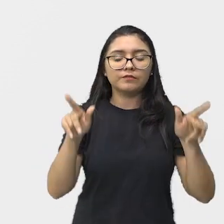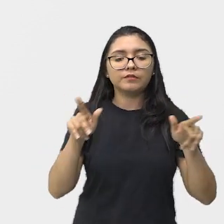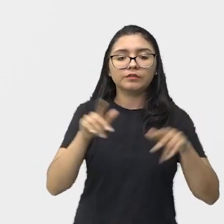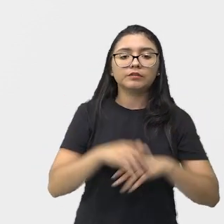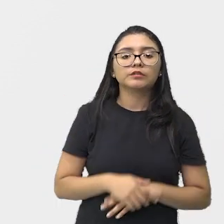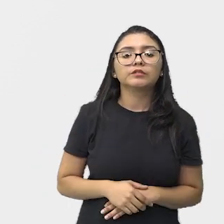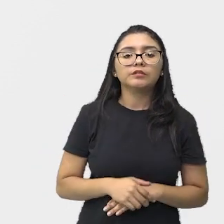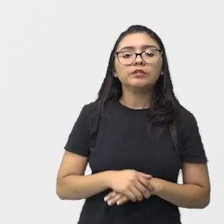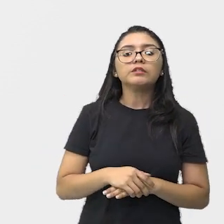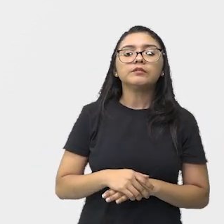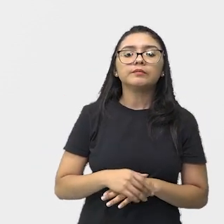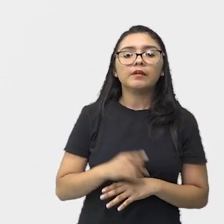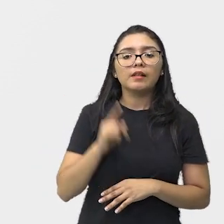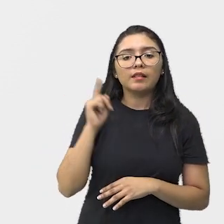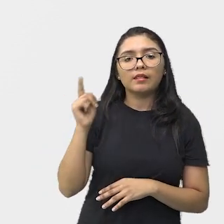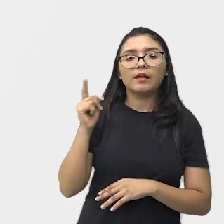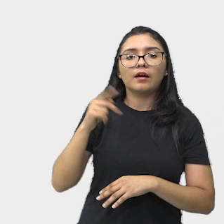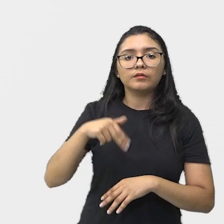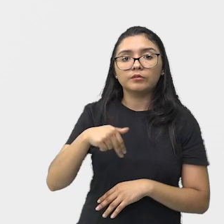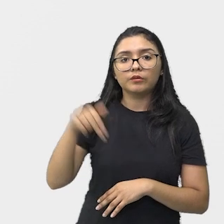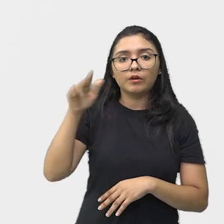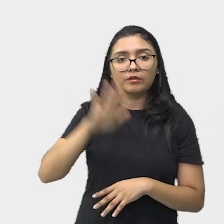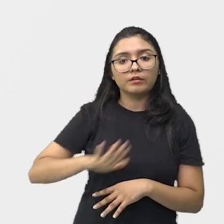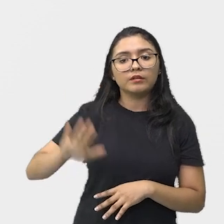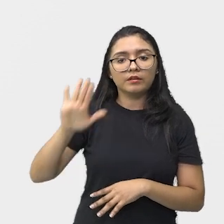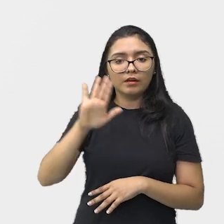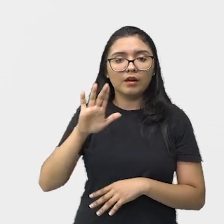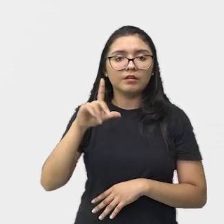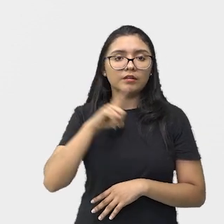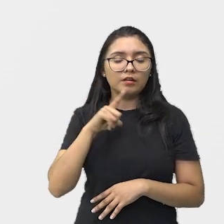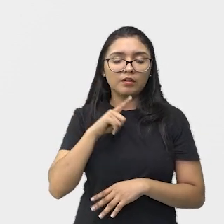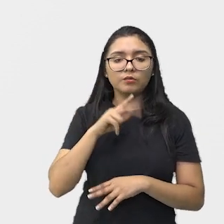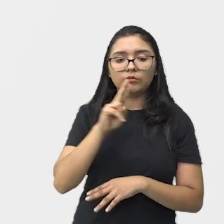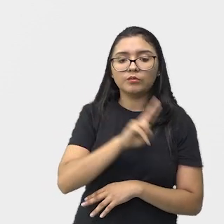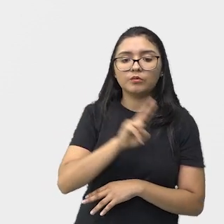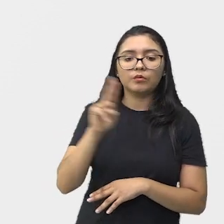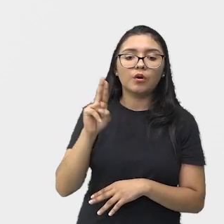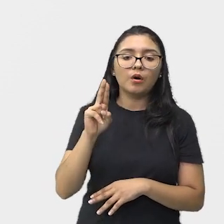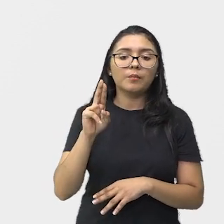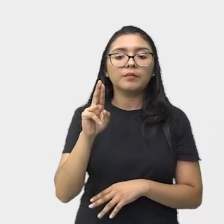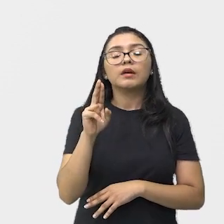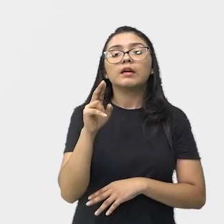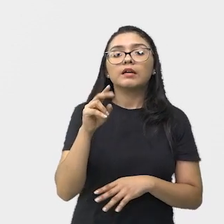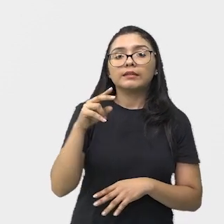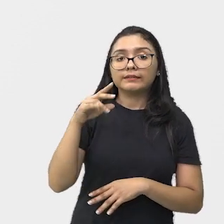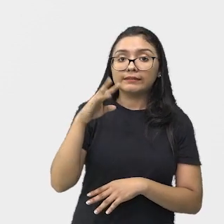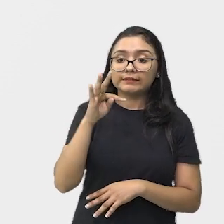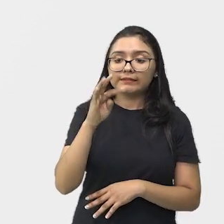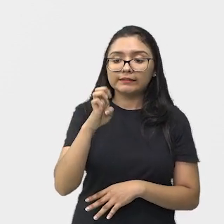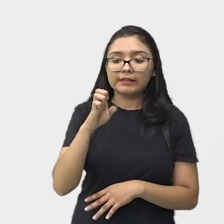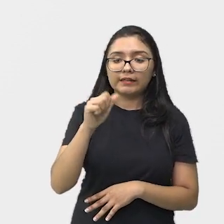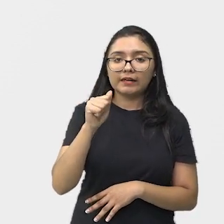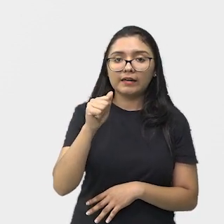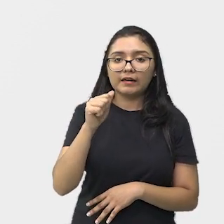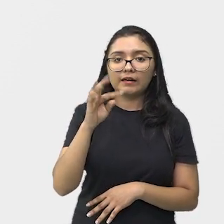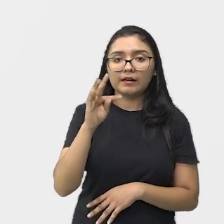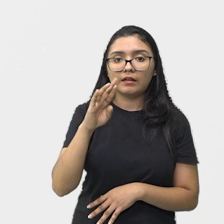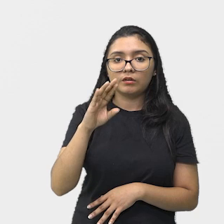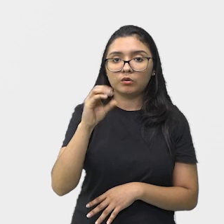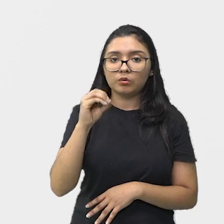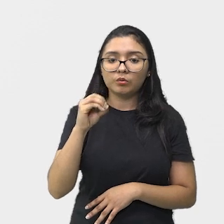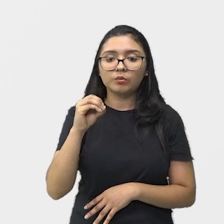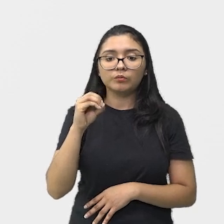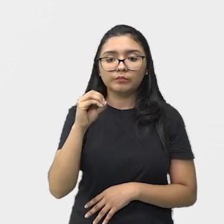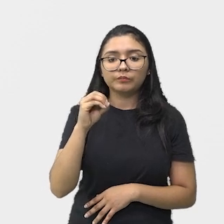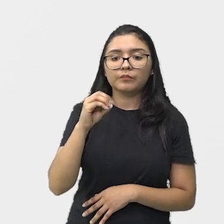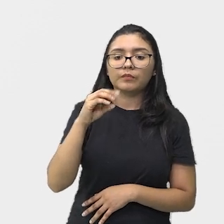o nome de teatro de mamulengo, cujo significado é mão molenga, em alusão à maneira